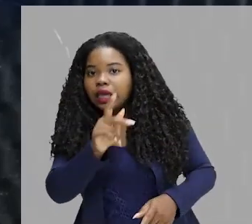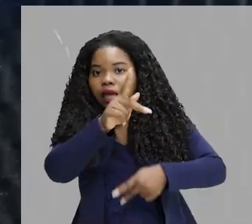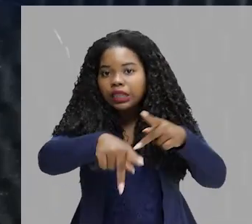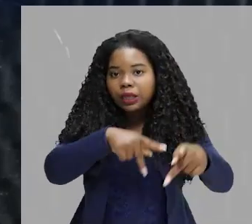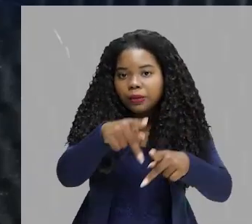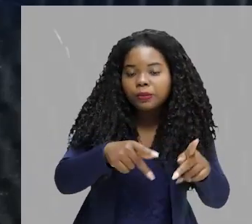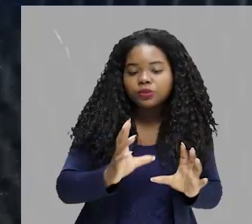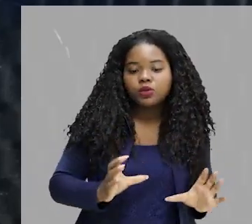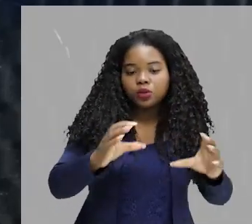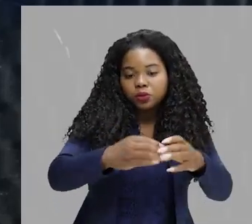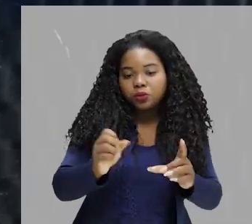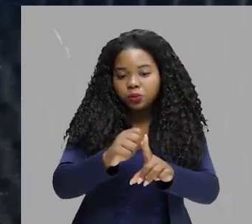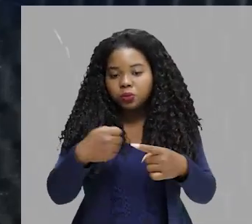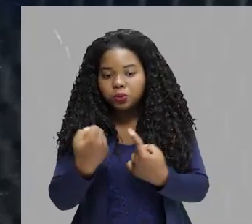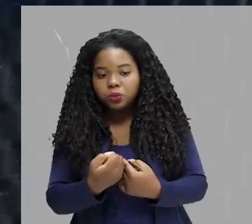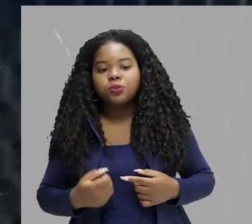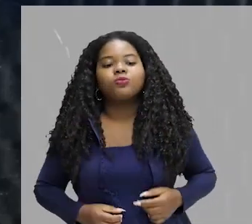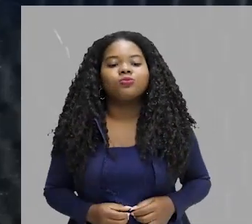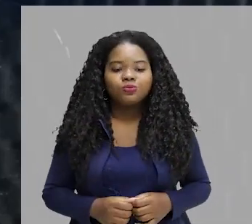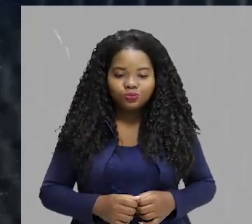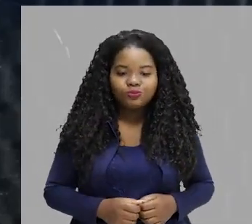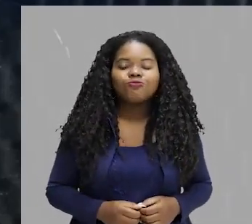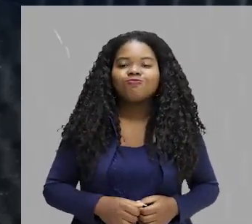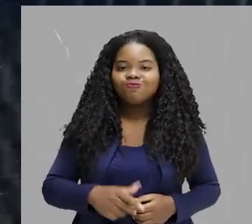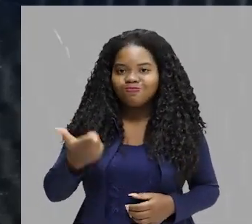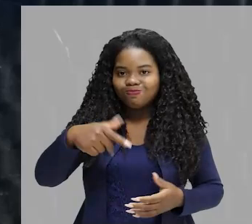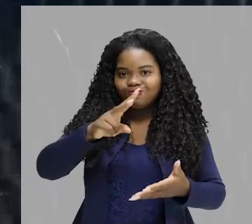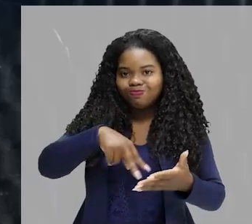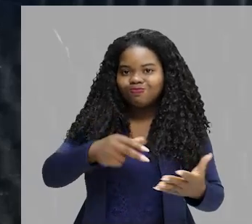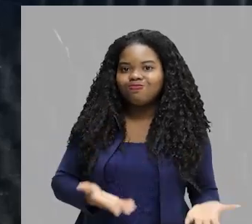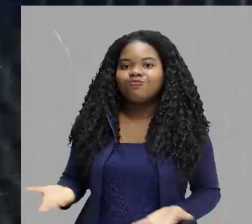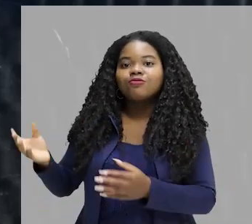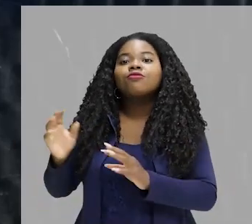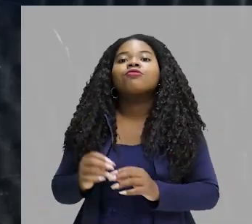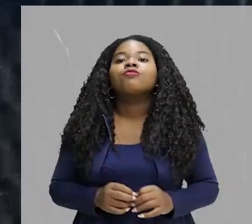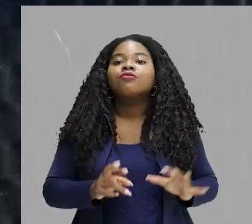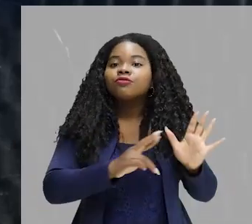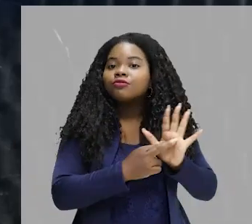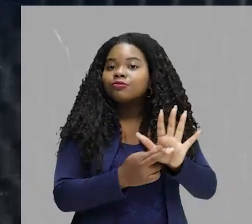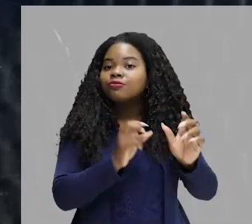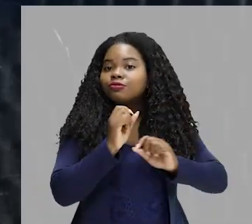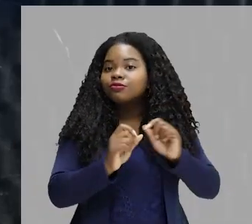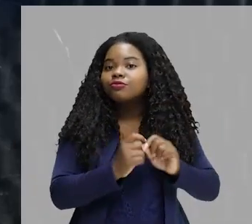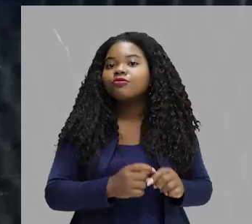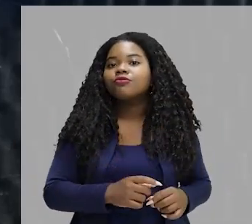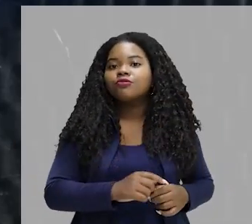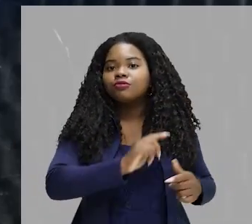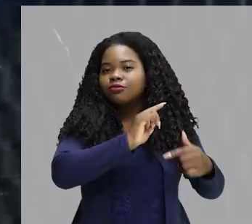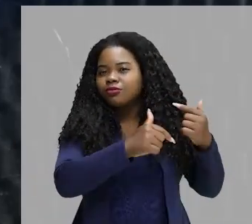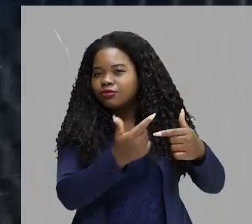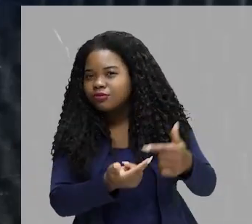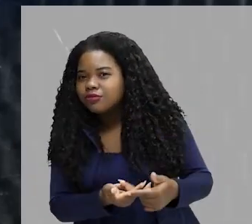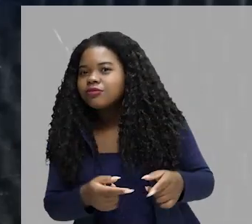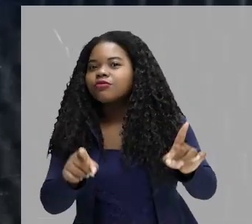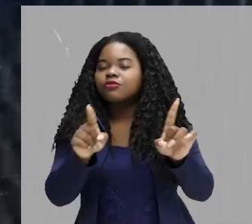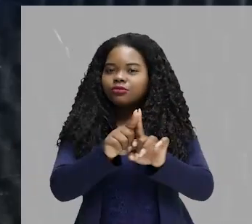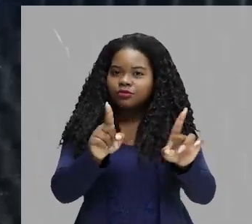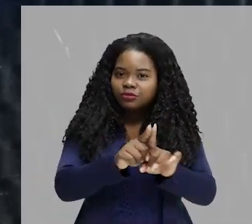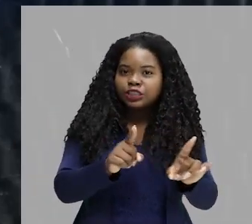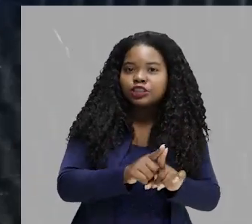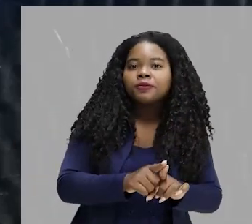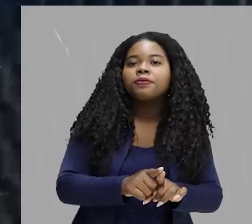grupo social. Identidade cultural refere-se o quê? Vamos lá. Tradições, religião,